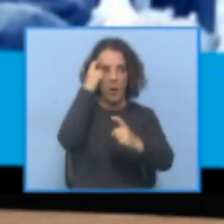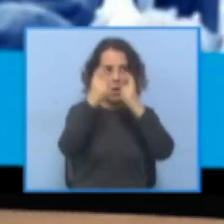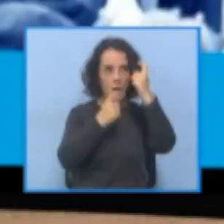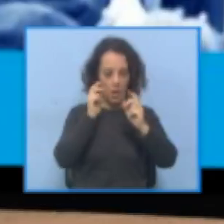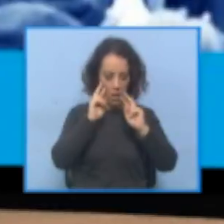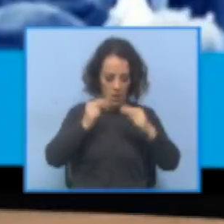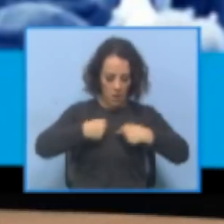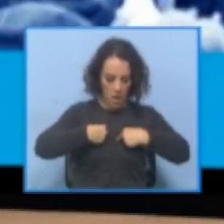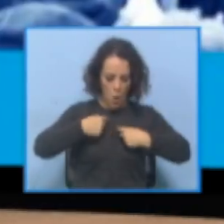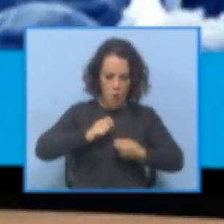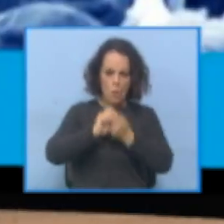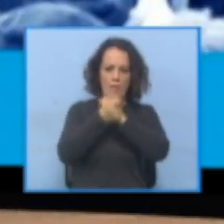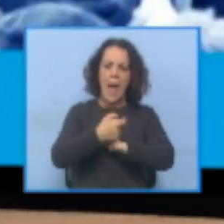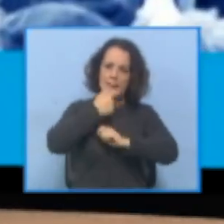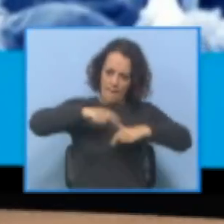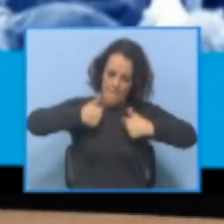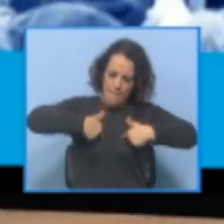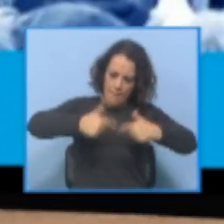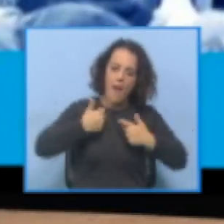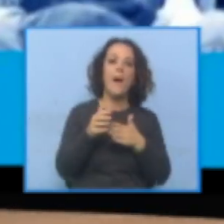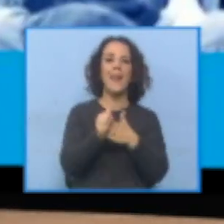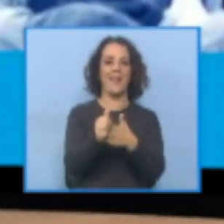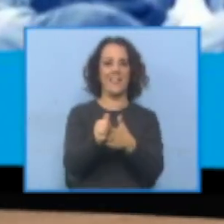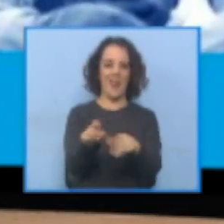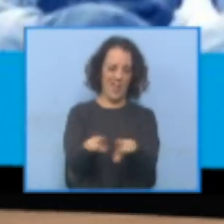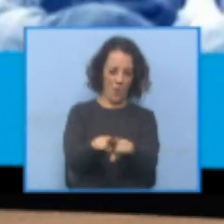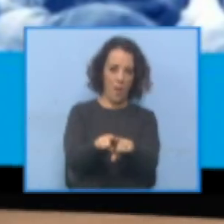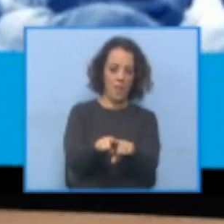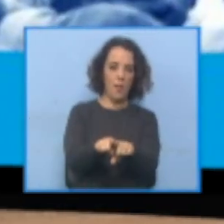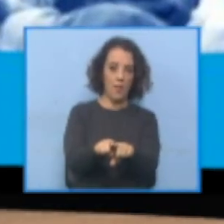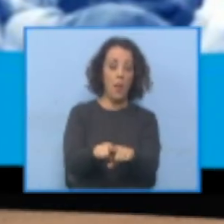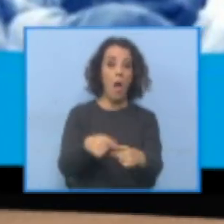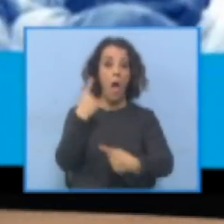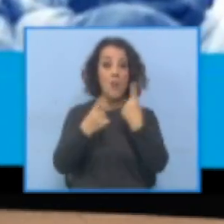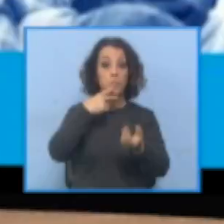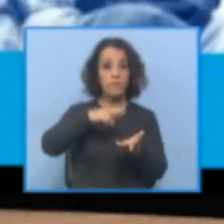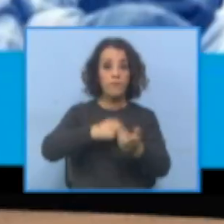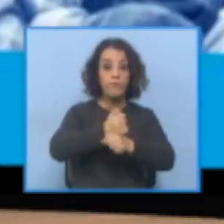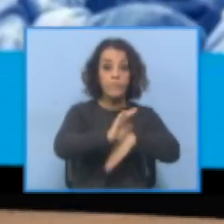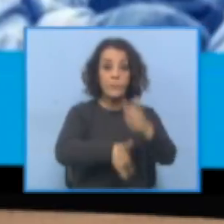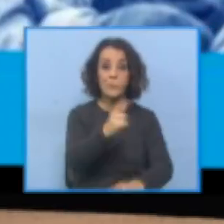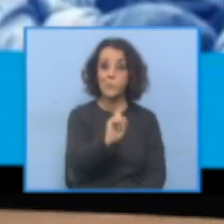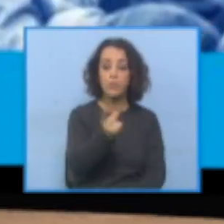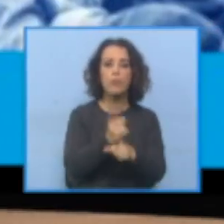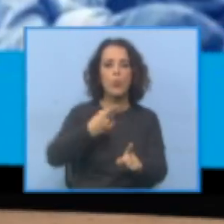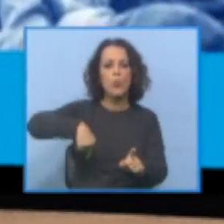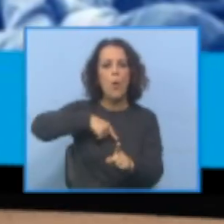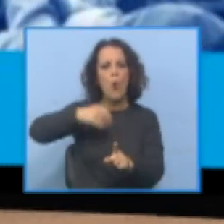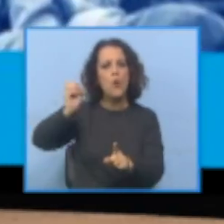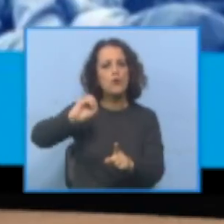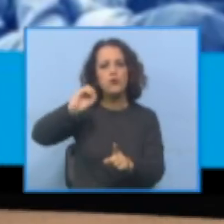trata-se de liderança. Não é? E há muita coisa que não acontece porque exatamente nós não aprendemos a